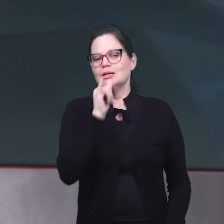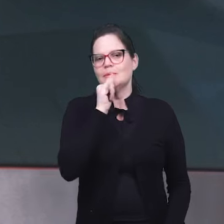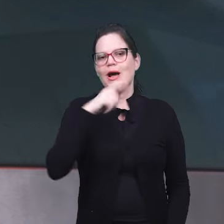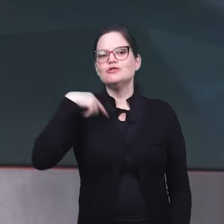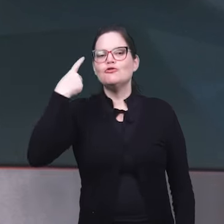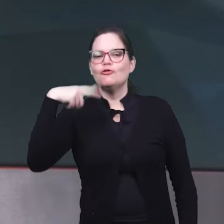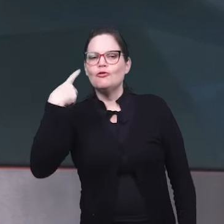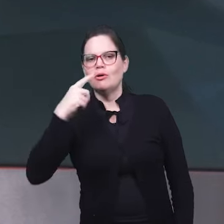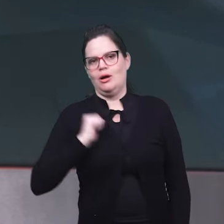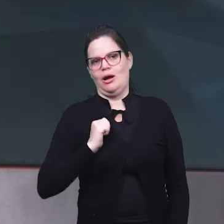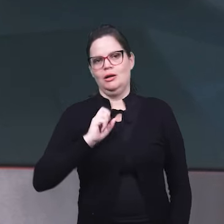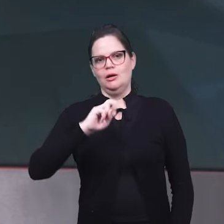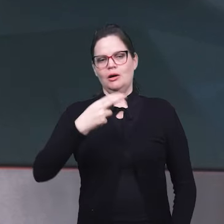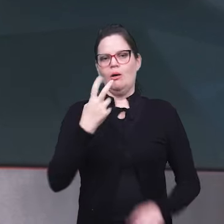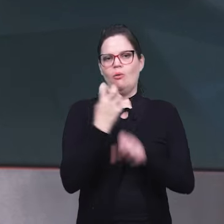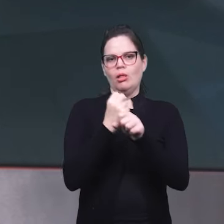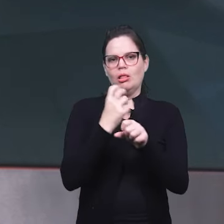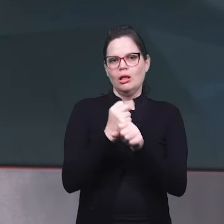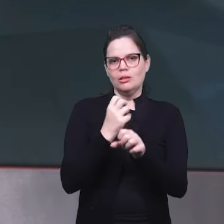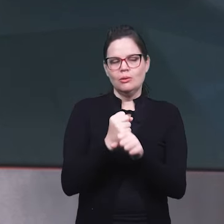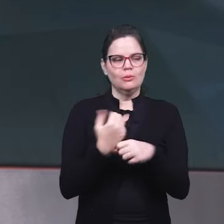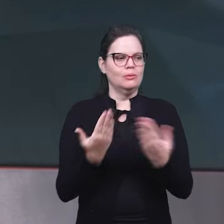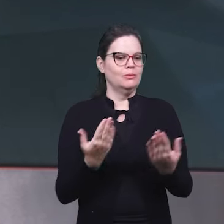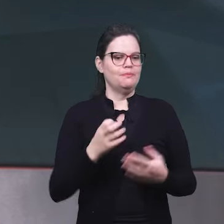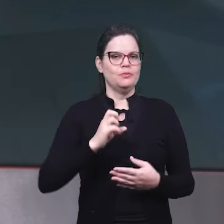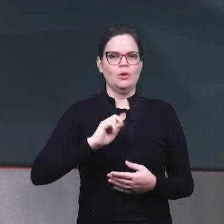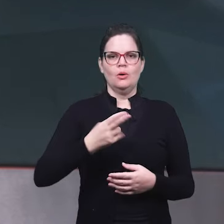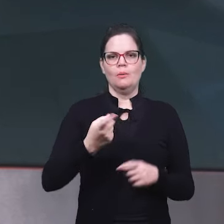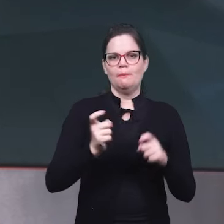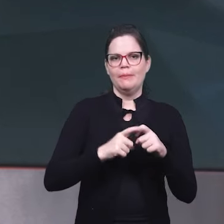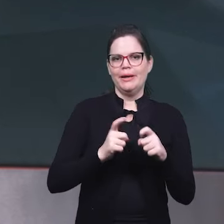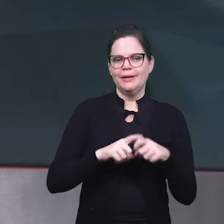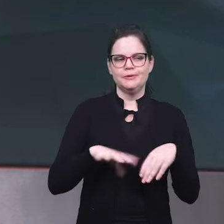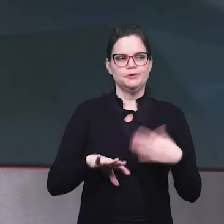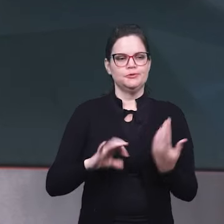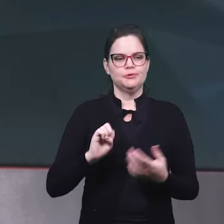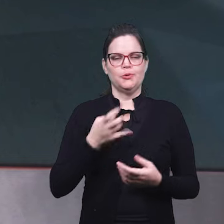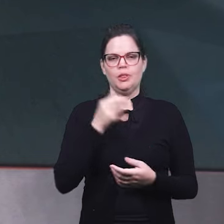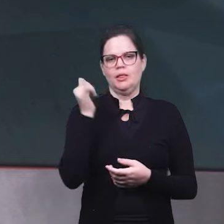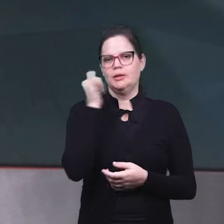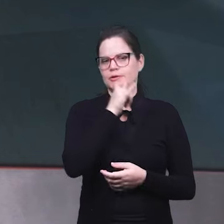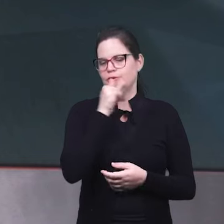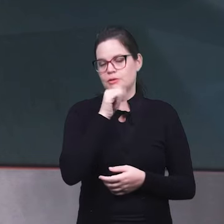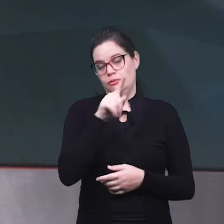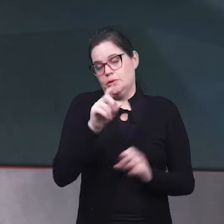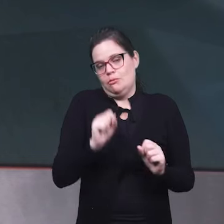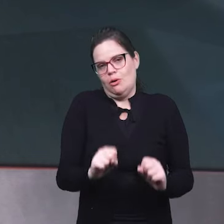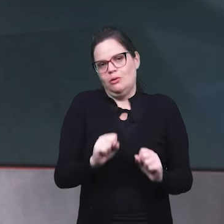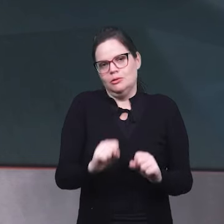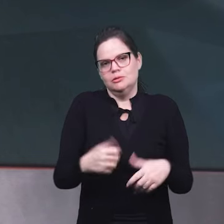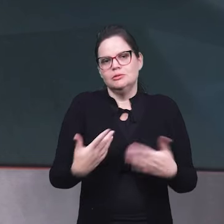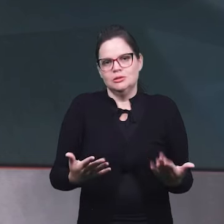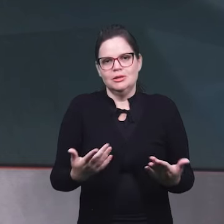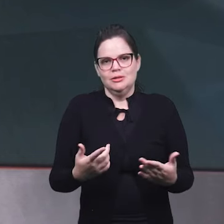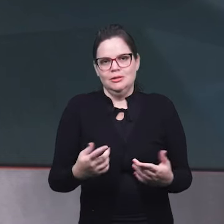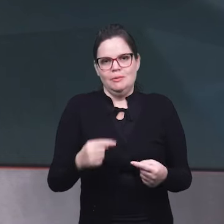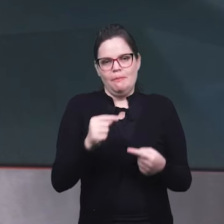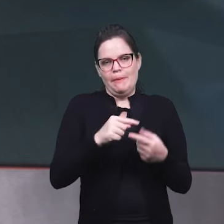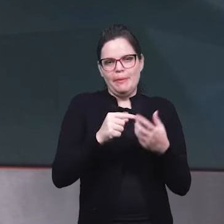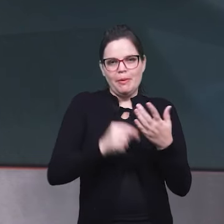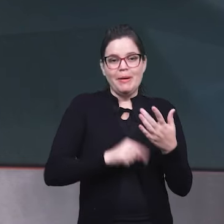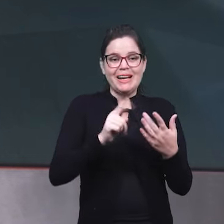advogado, de um contador, de um médico, de um dentista, né?